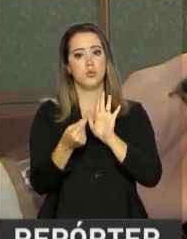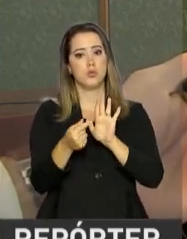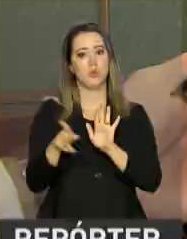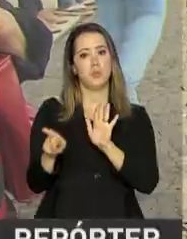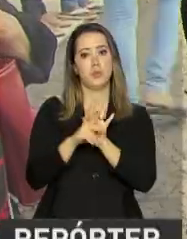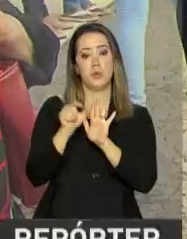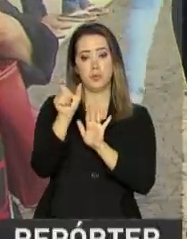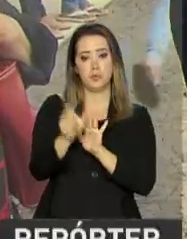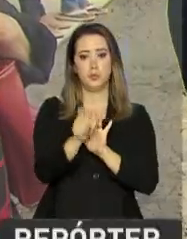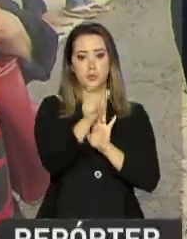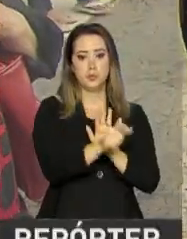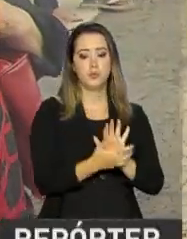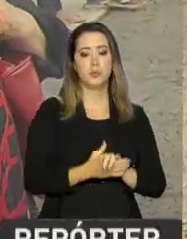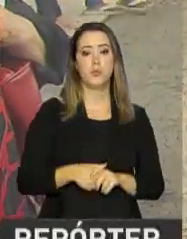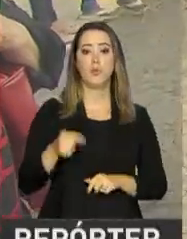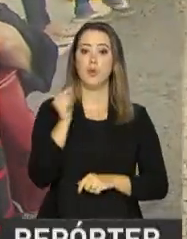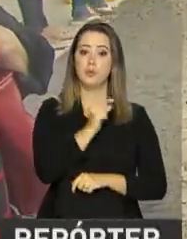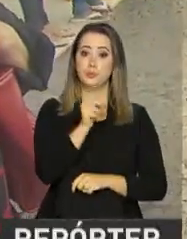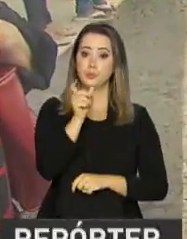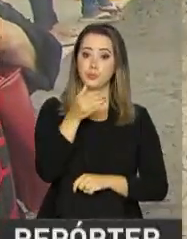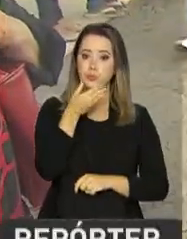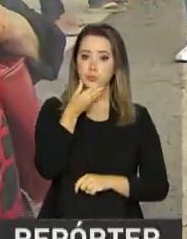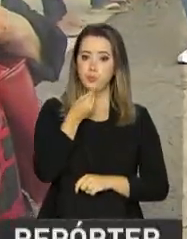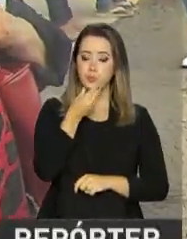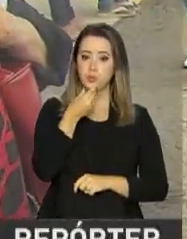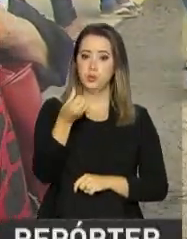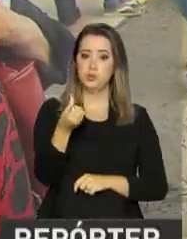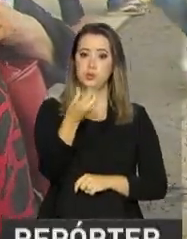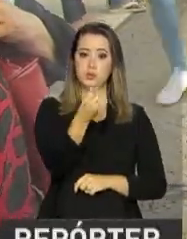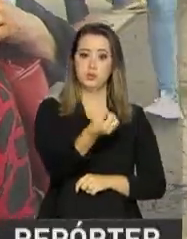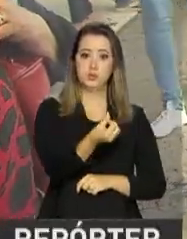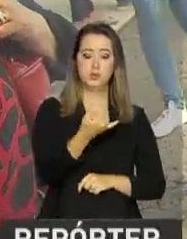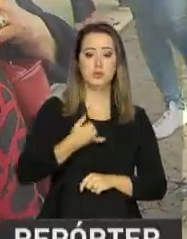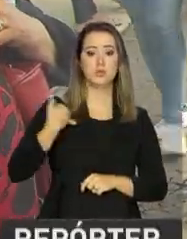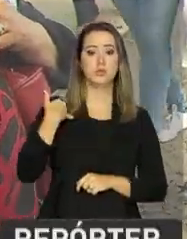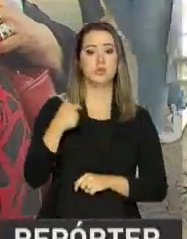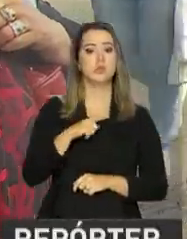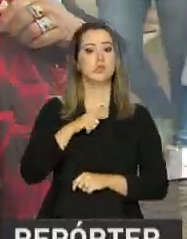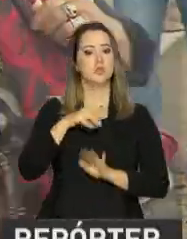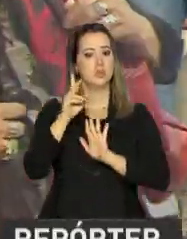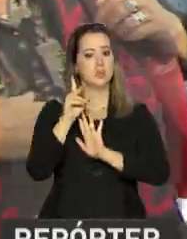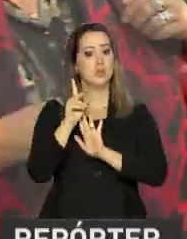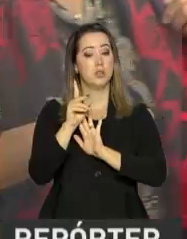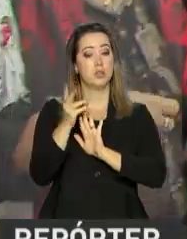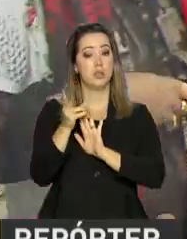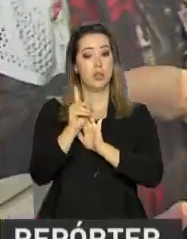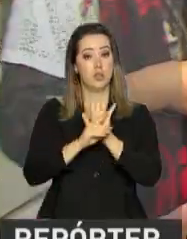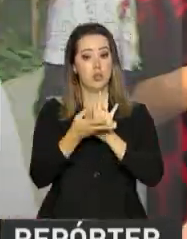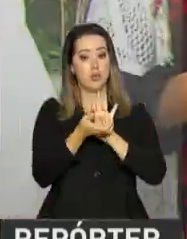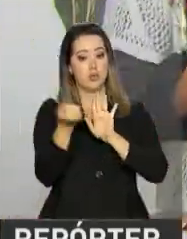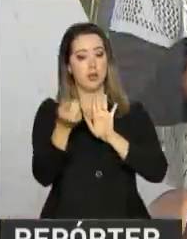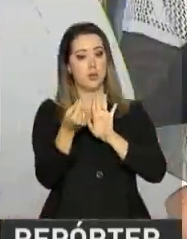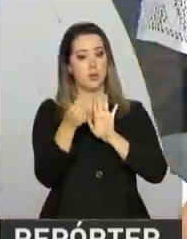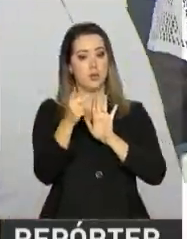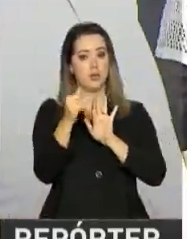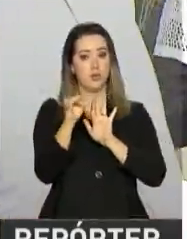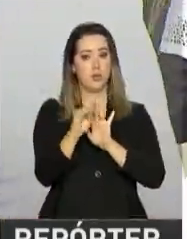a elas. O senhor Frank Freitas, de 66 anos, ficou sabendo que tem dinheiro para sacar no PIS.